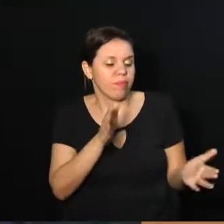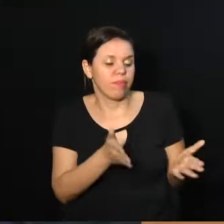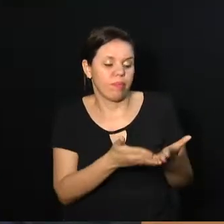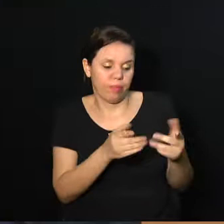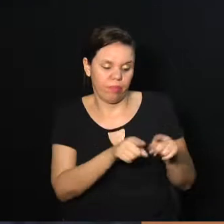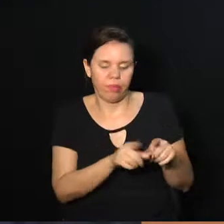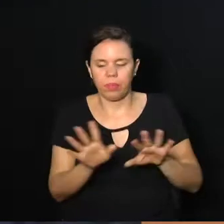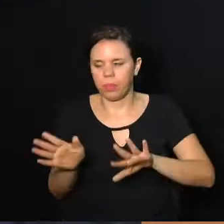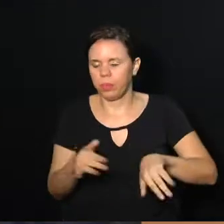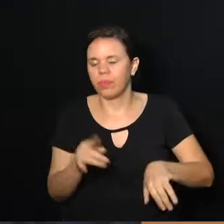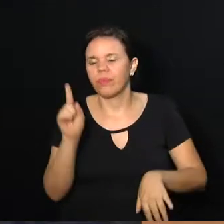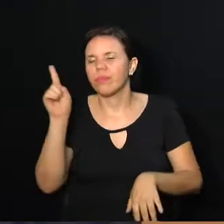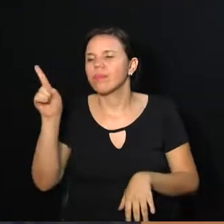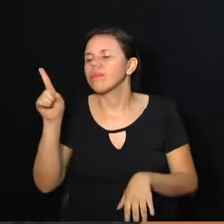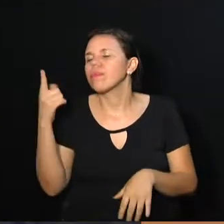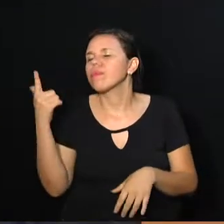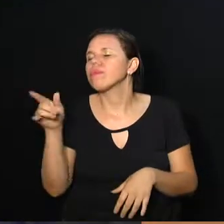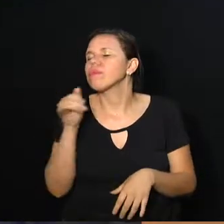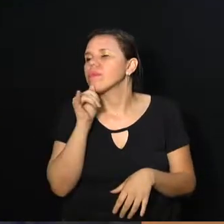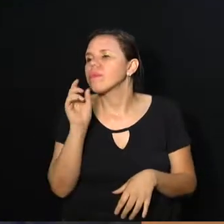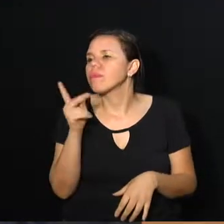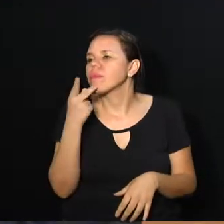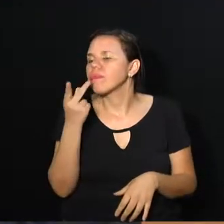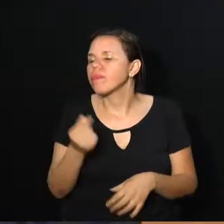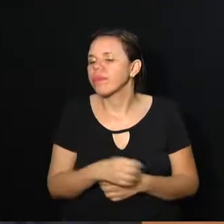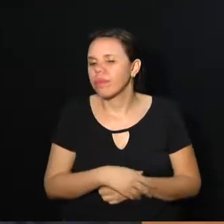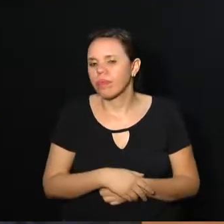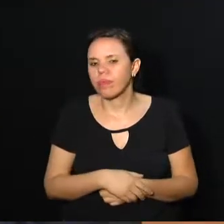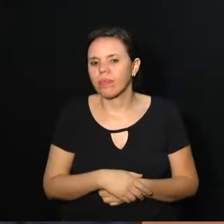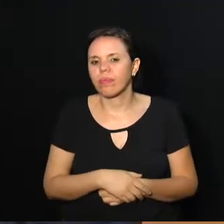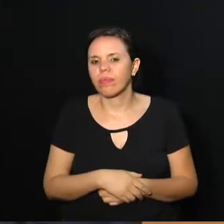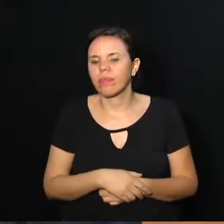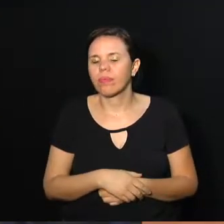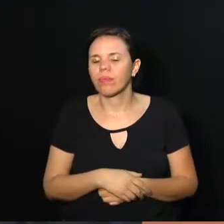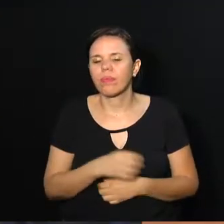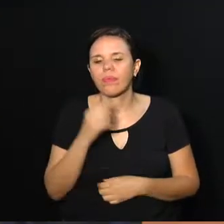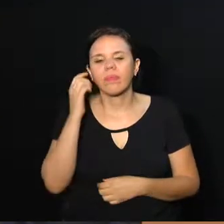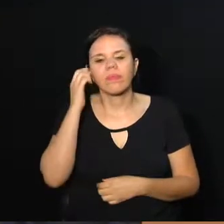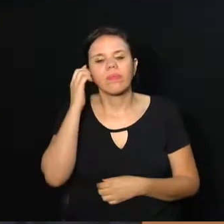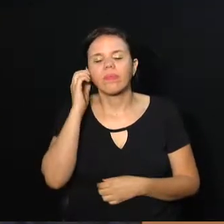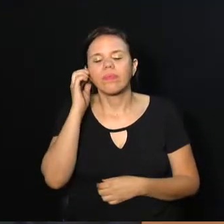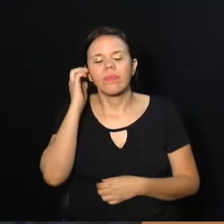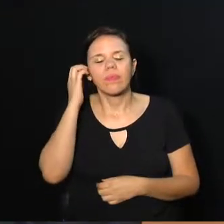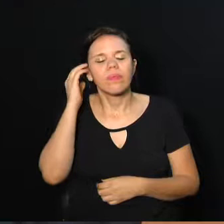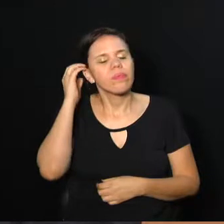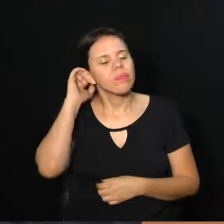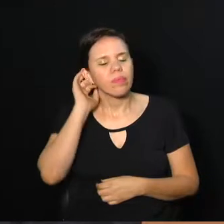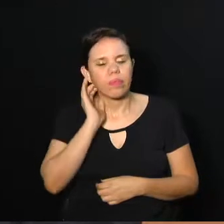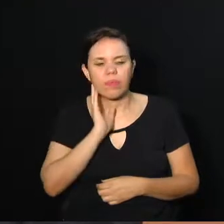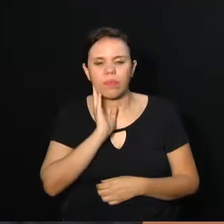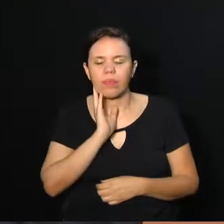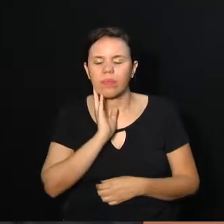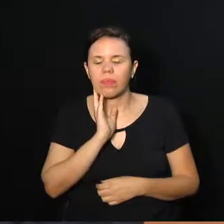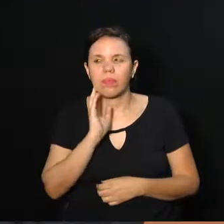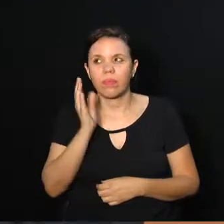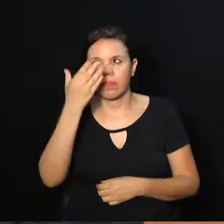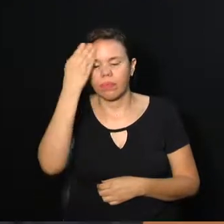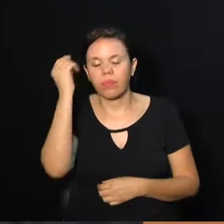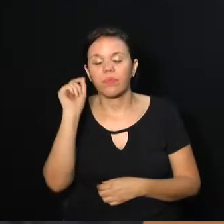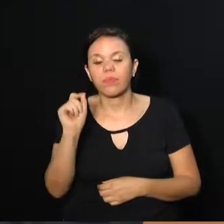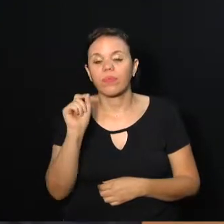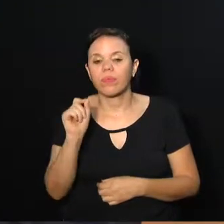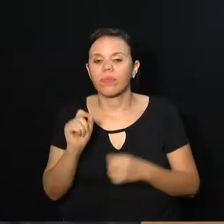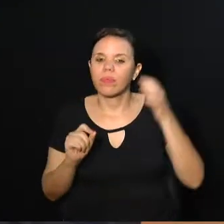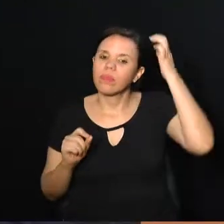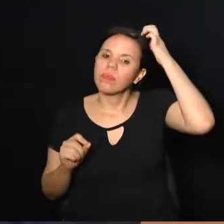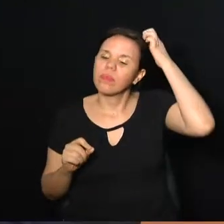além da maternidade, qual outro exemplo que eu ia dar? Que foi todo... Agora fugiu.